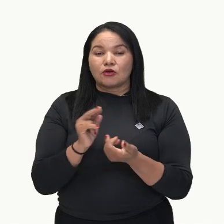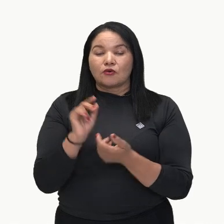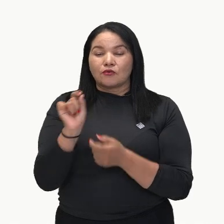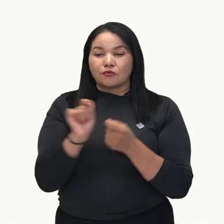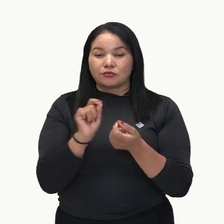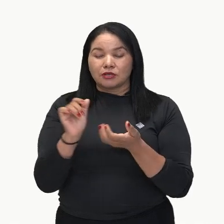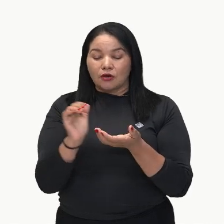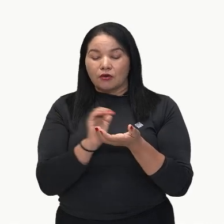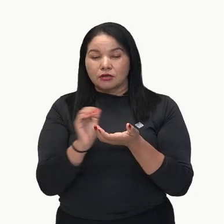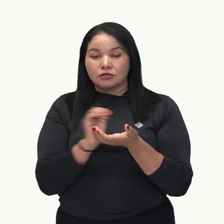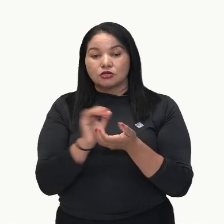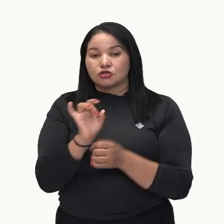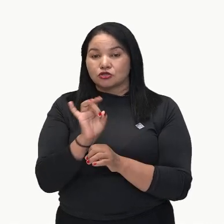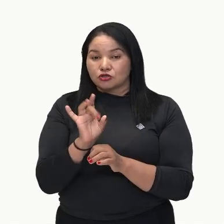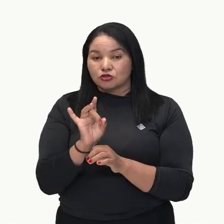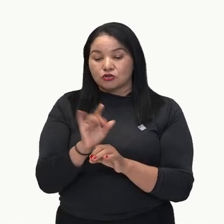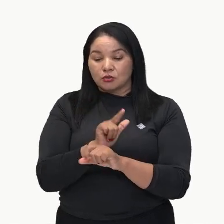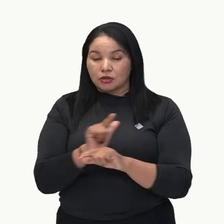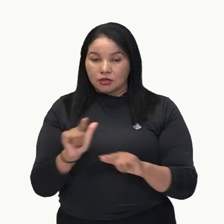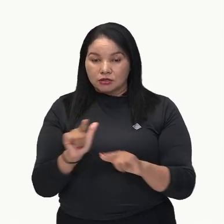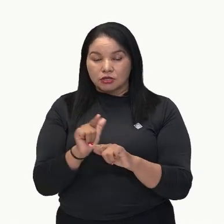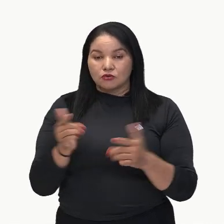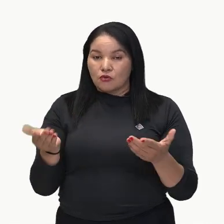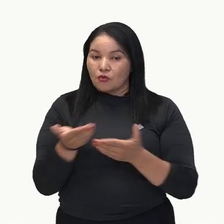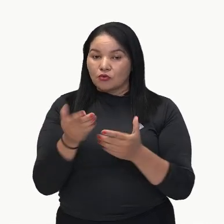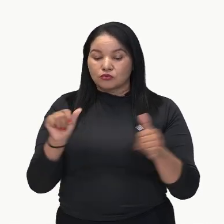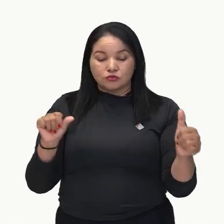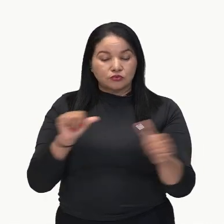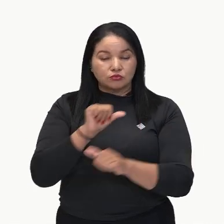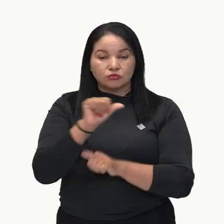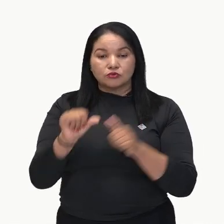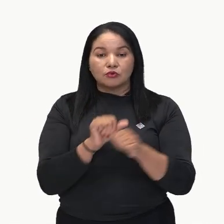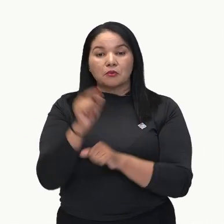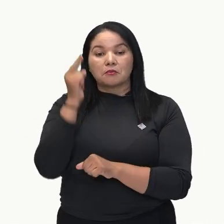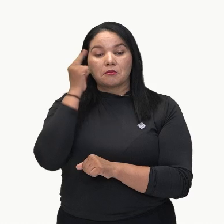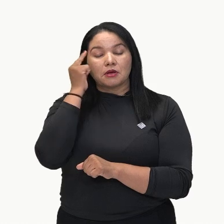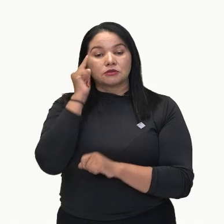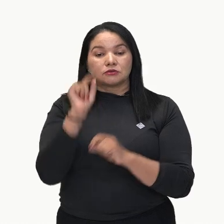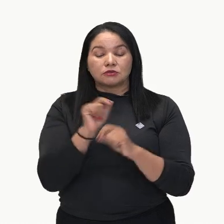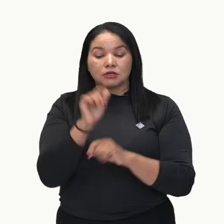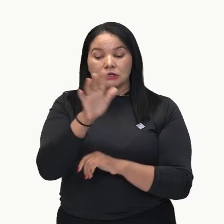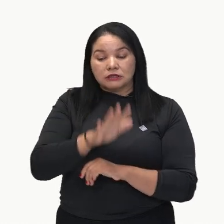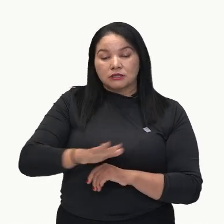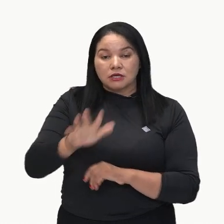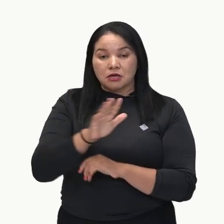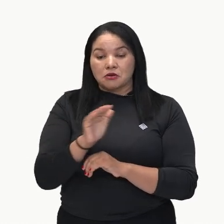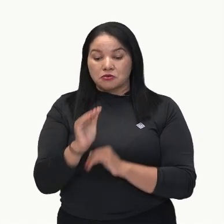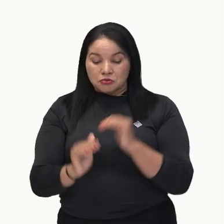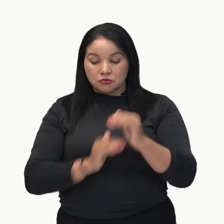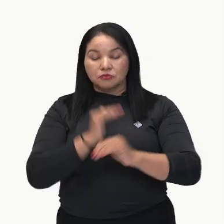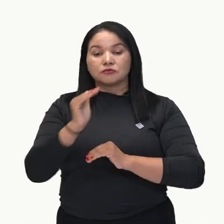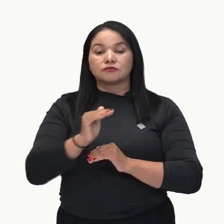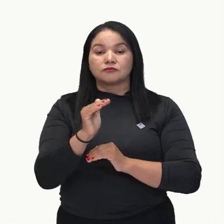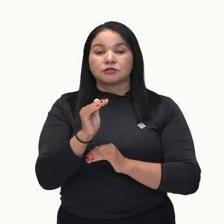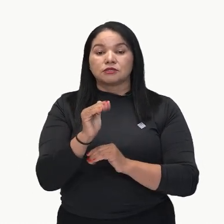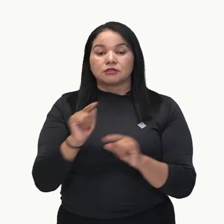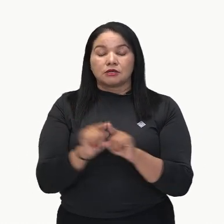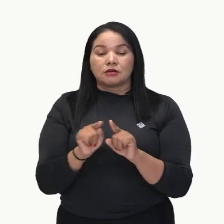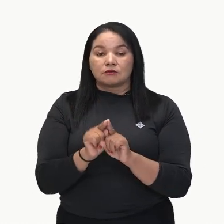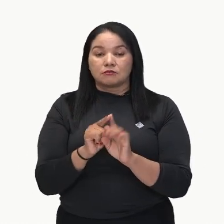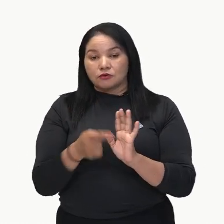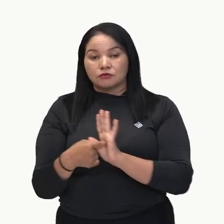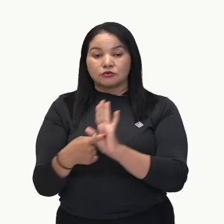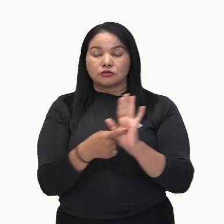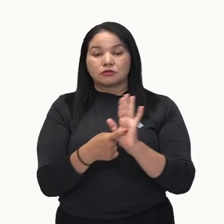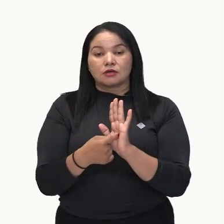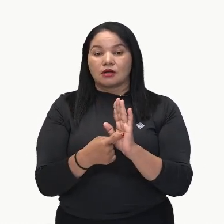Somente desertos, né? E hoje em dia não, já se pensa aí em áreas muito desenvolvidas, com destaque, com